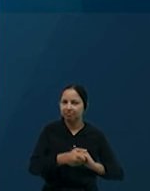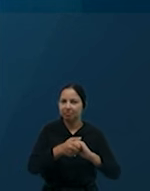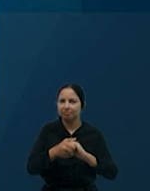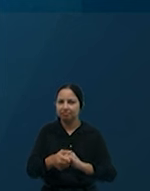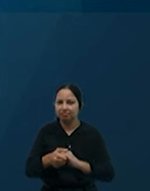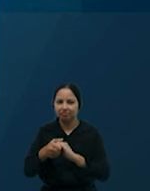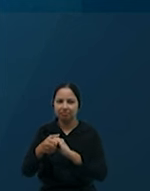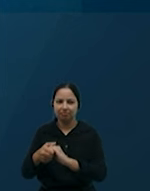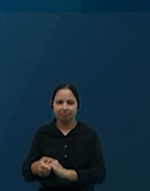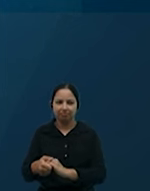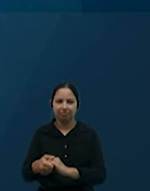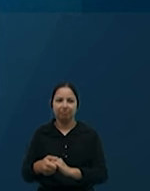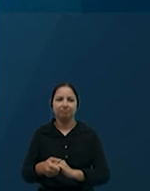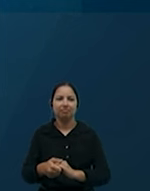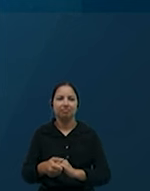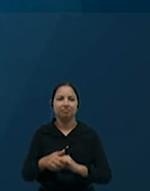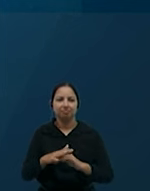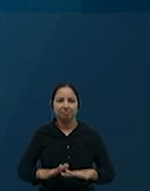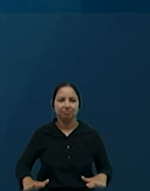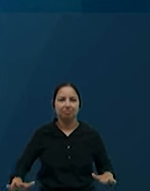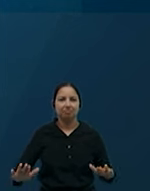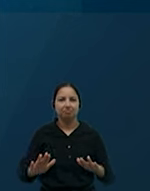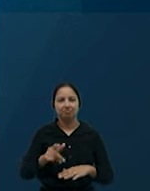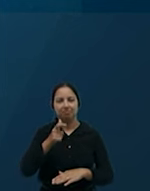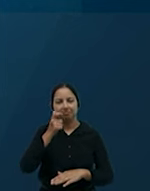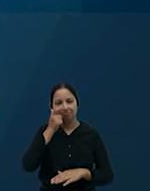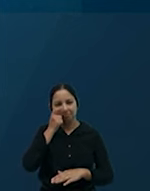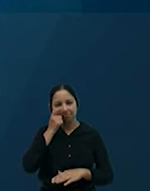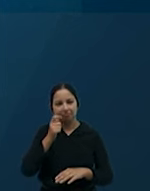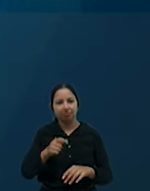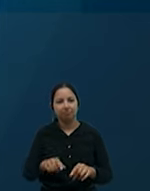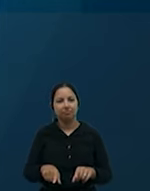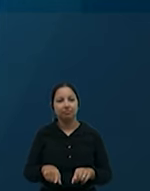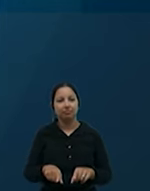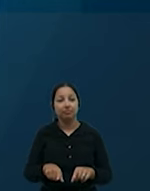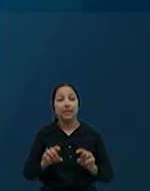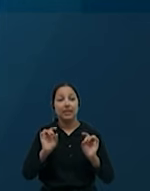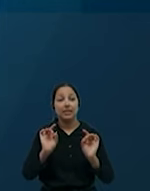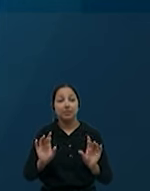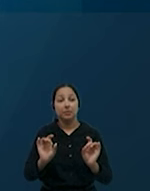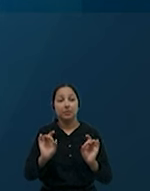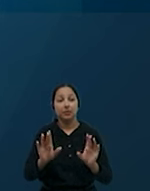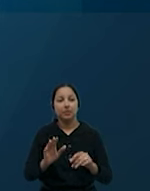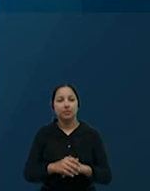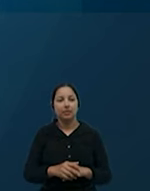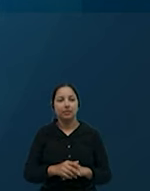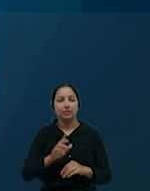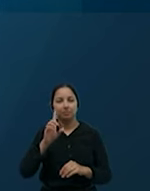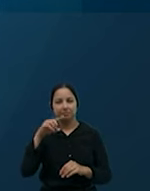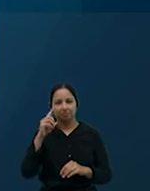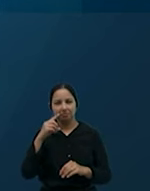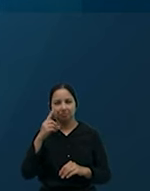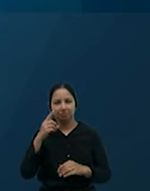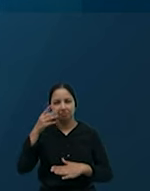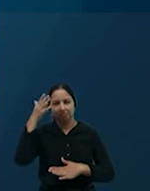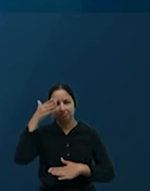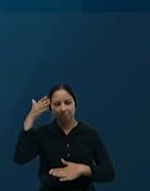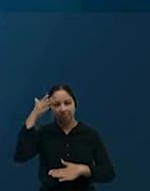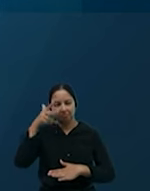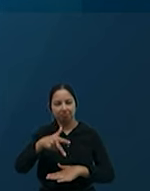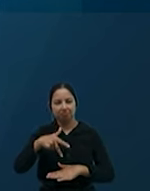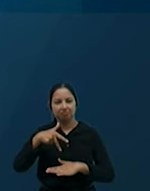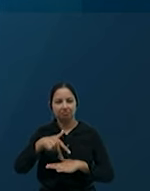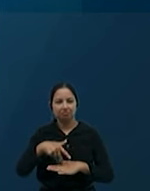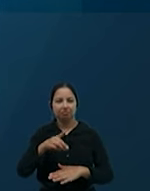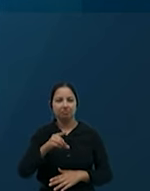presidente a todos que aqui estão presentes, em especial as ilustres advogadas que estão na tribuna, tanto o doutor Olívia, que fez a